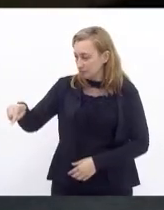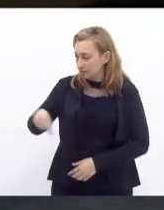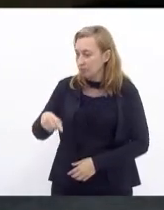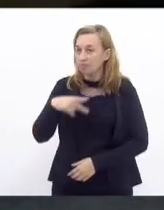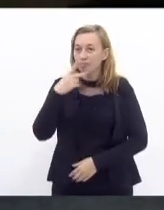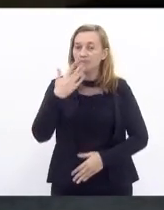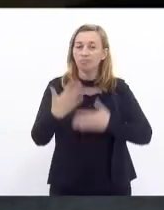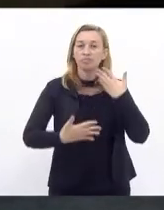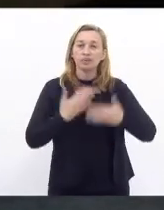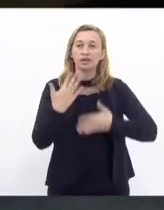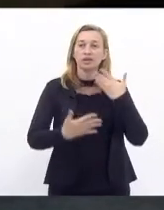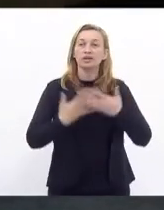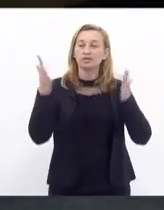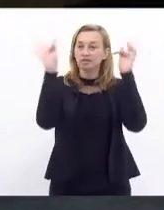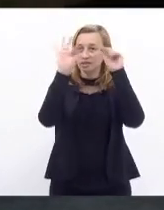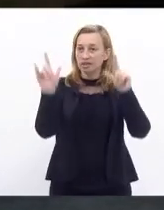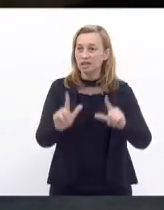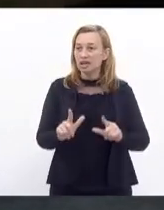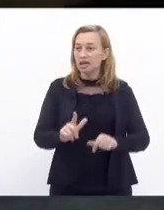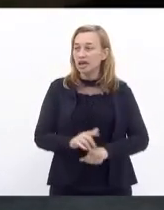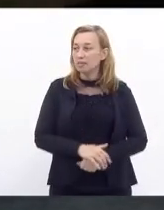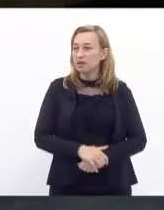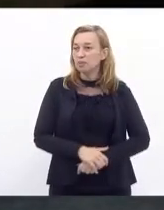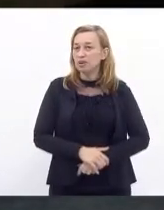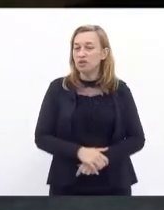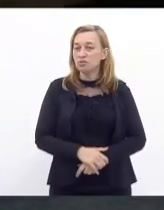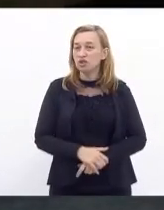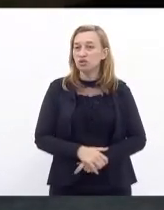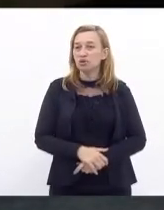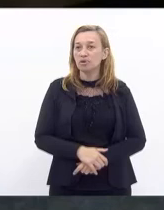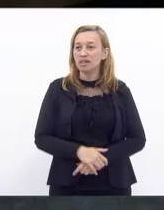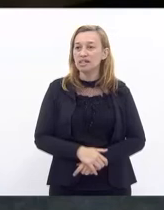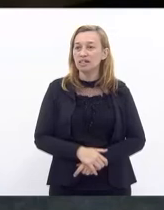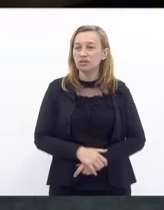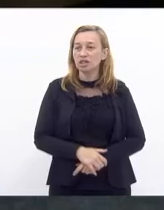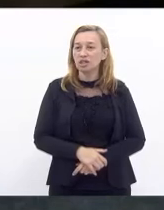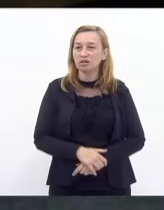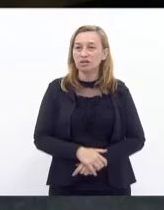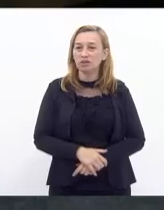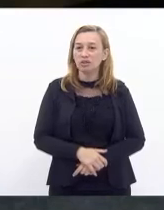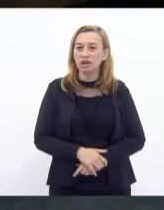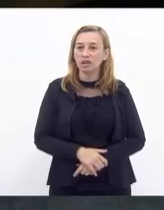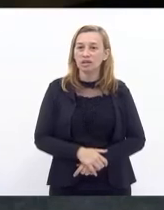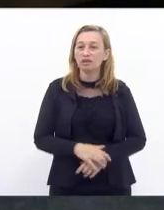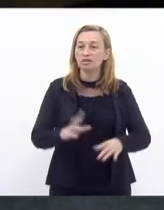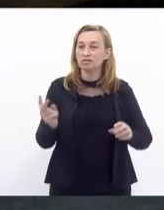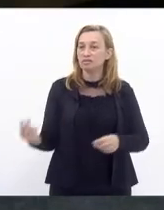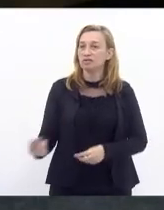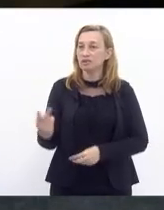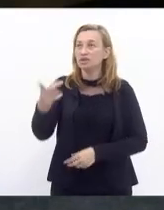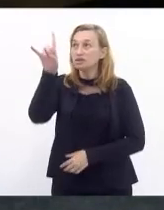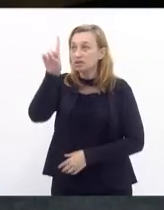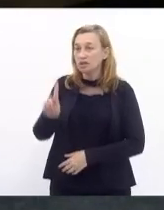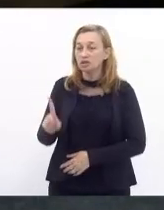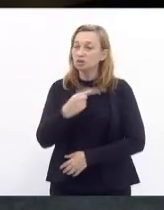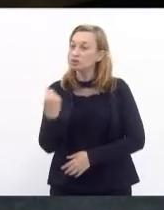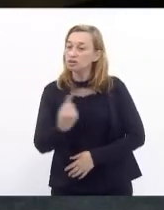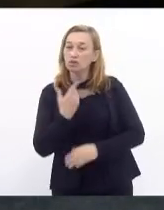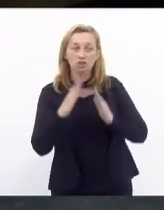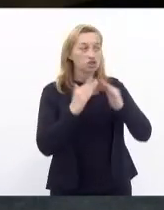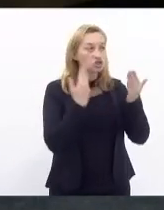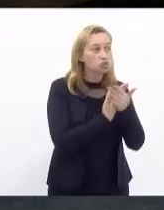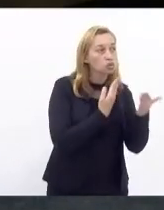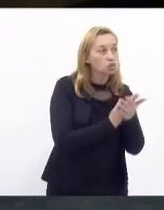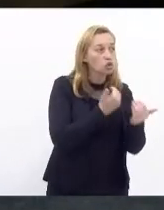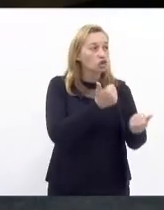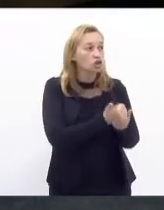minha alegria, a minha felicidade da aprovação desse projeto, que valoriza o diretor das nossas escolas,